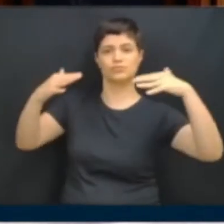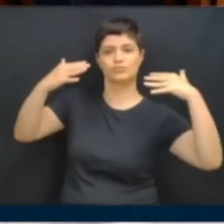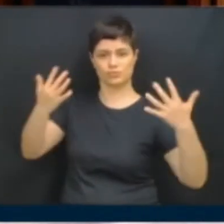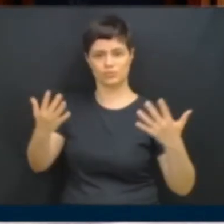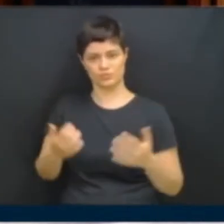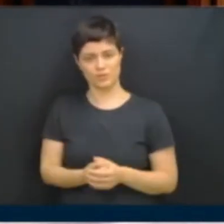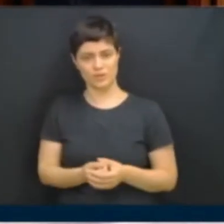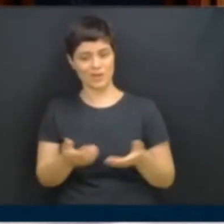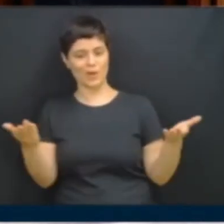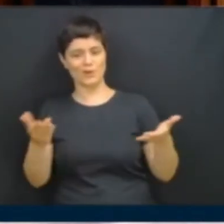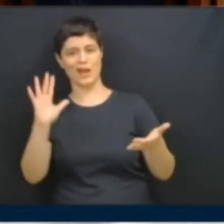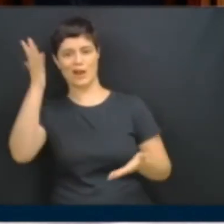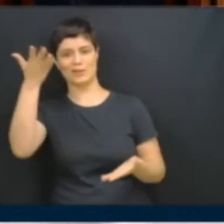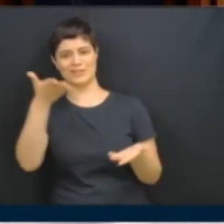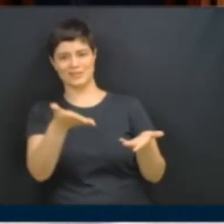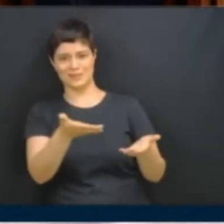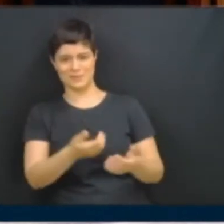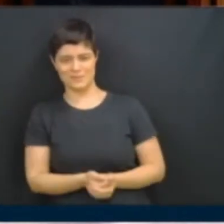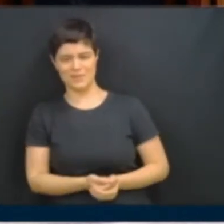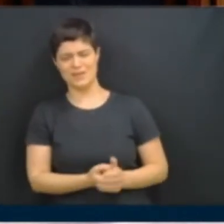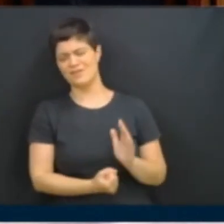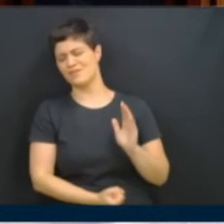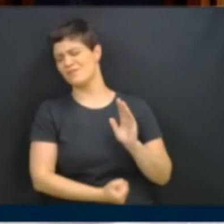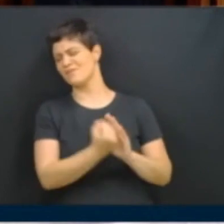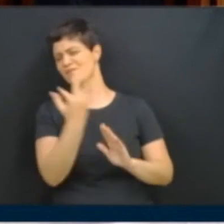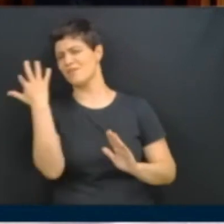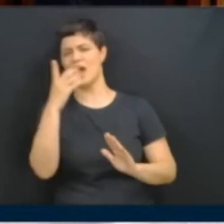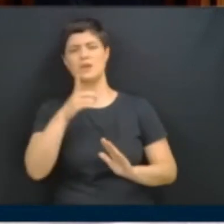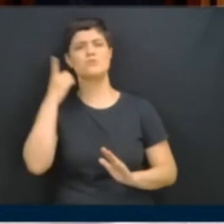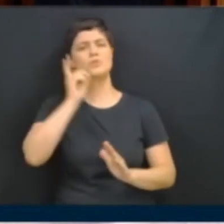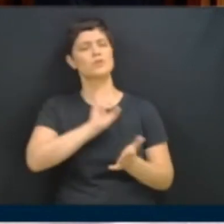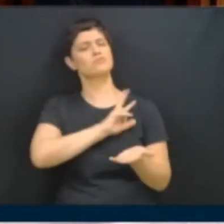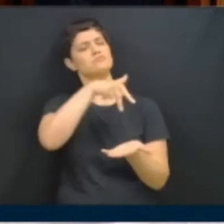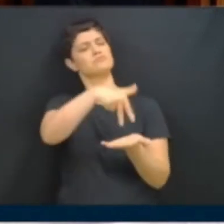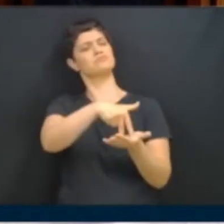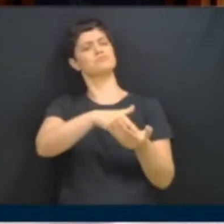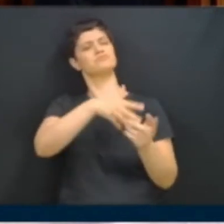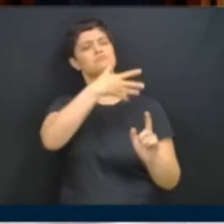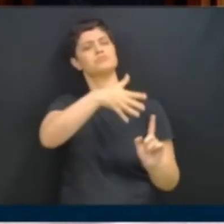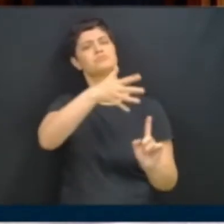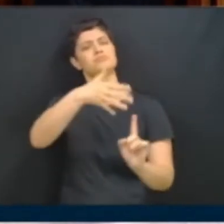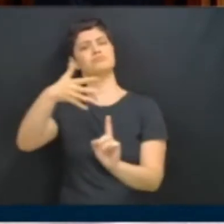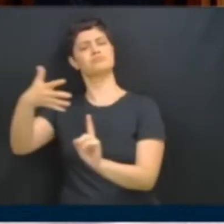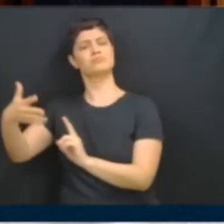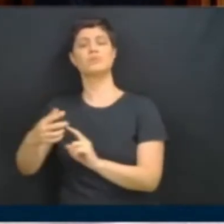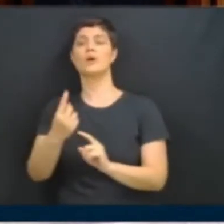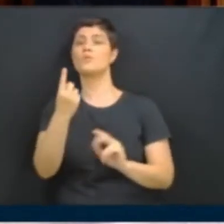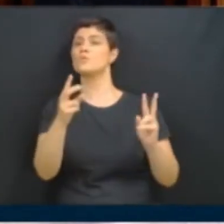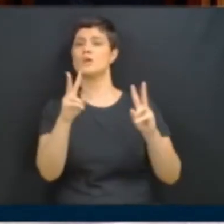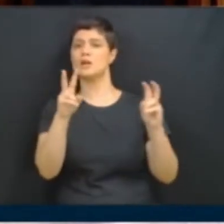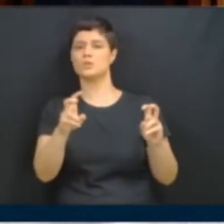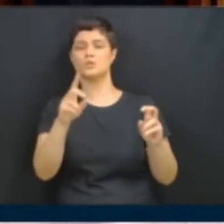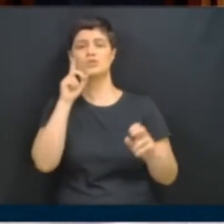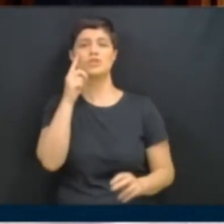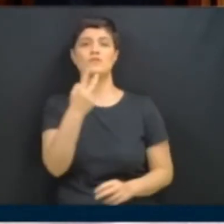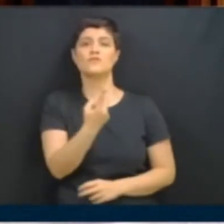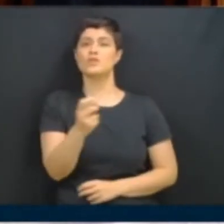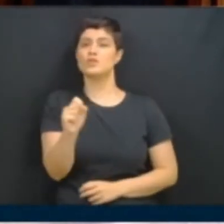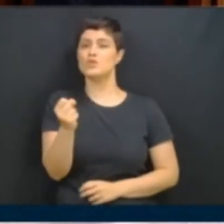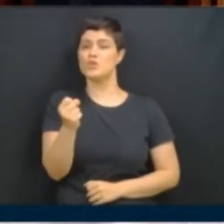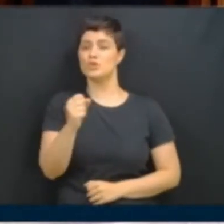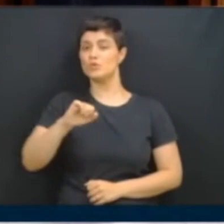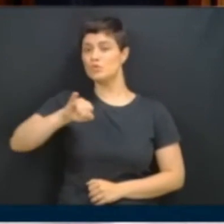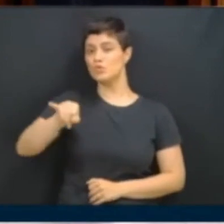hoje. Vários deputados se pronunciaram sobre um fato que no dia 28/7,